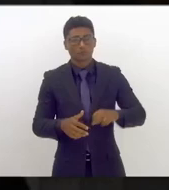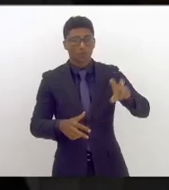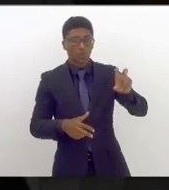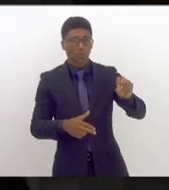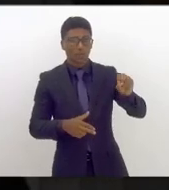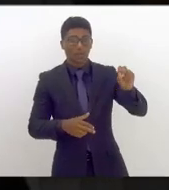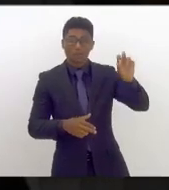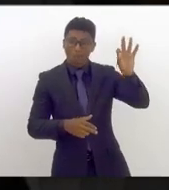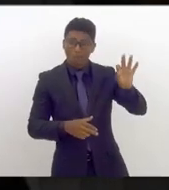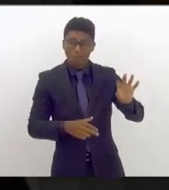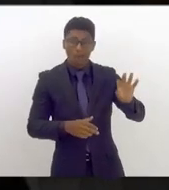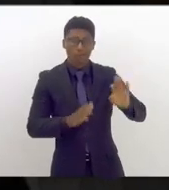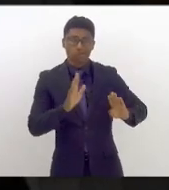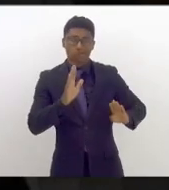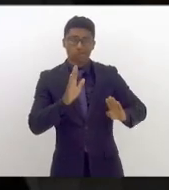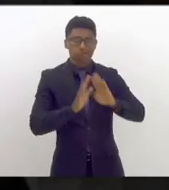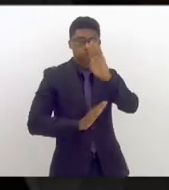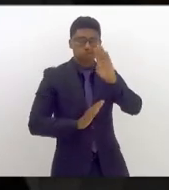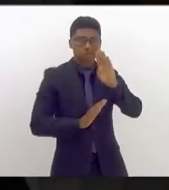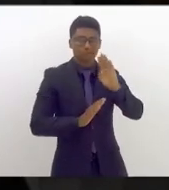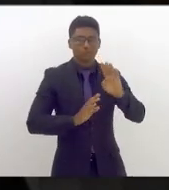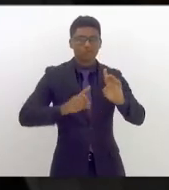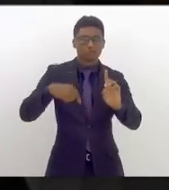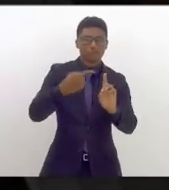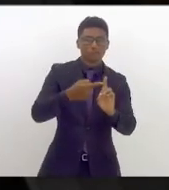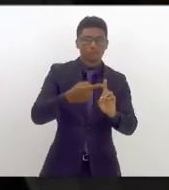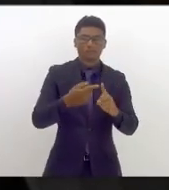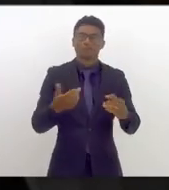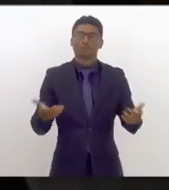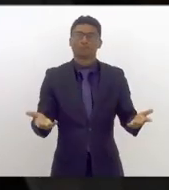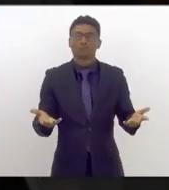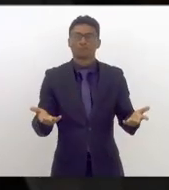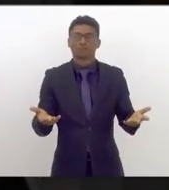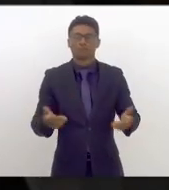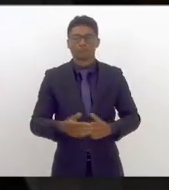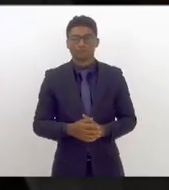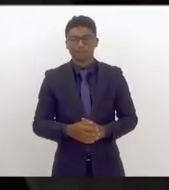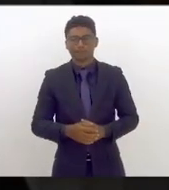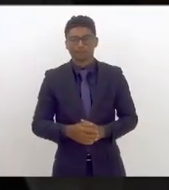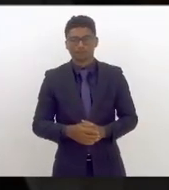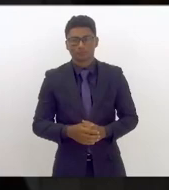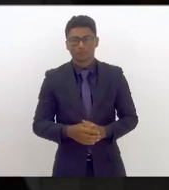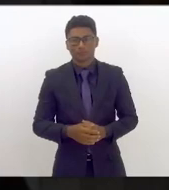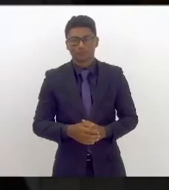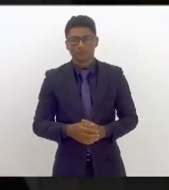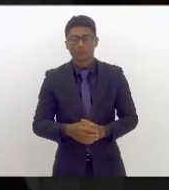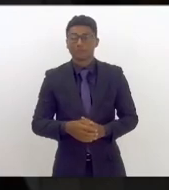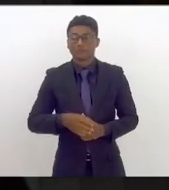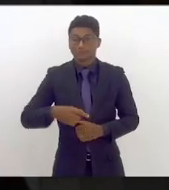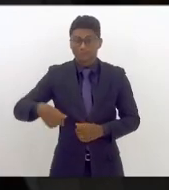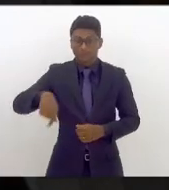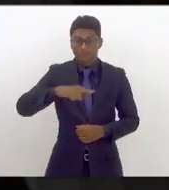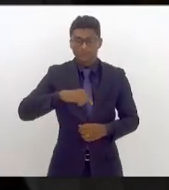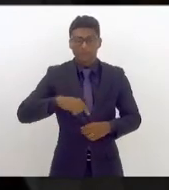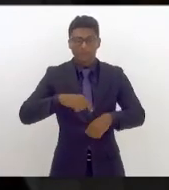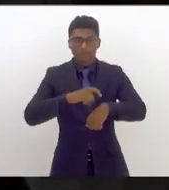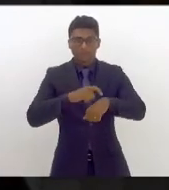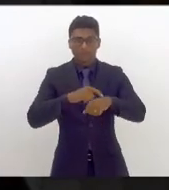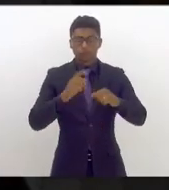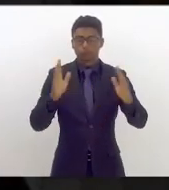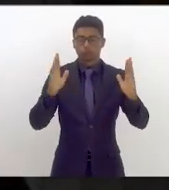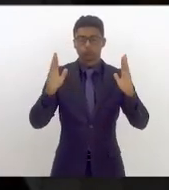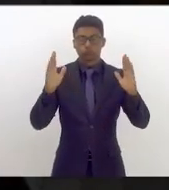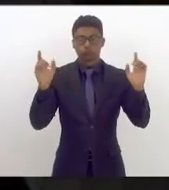mais. Então, abrem-se perspectivas, depois dessa verdadeira travessia do deserto, feita pela